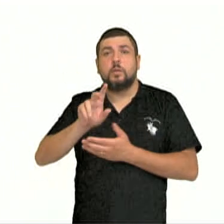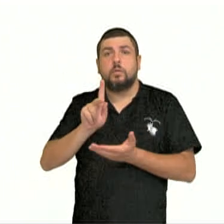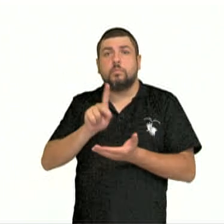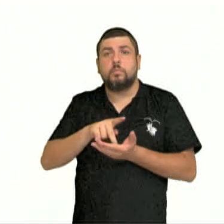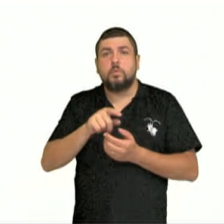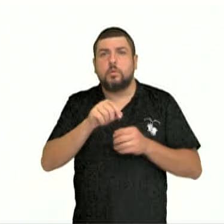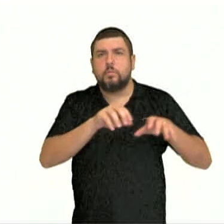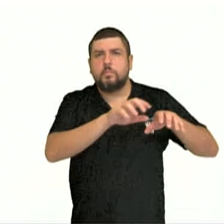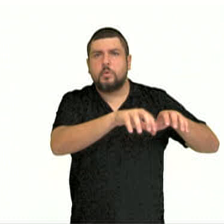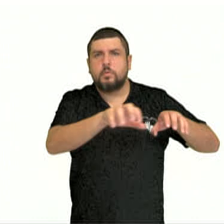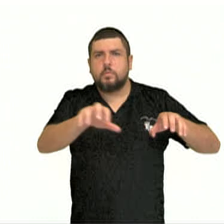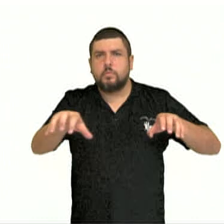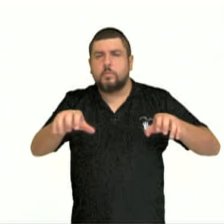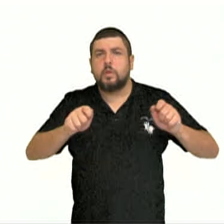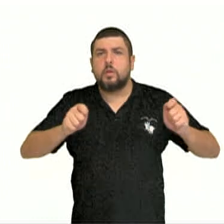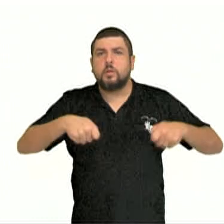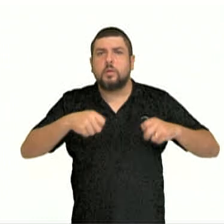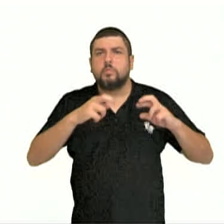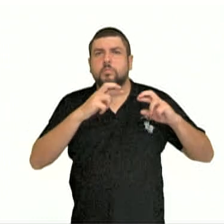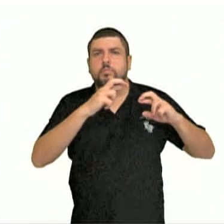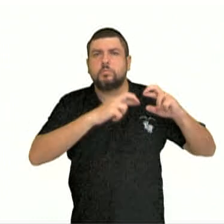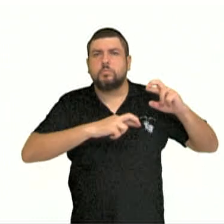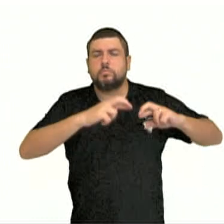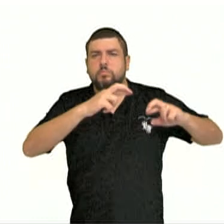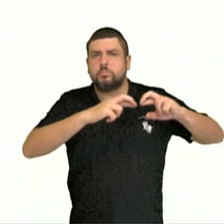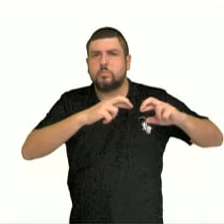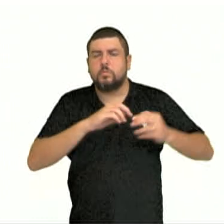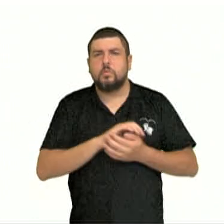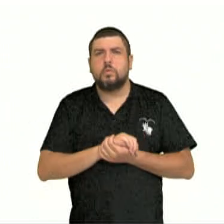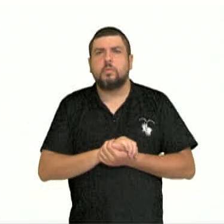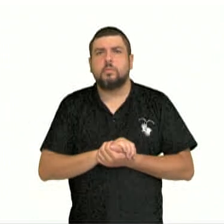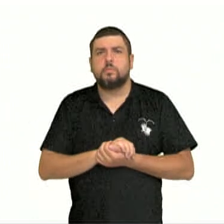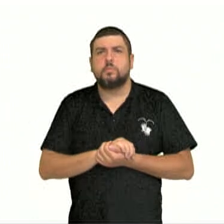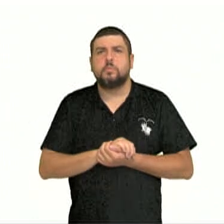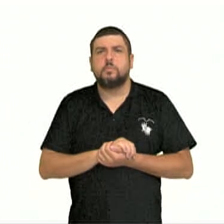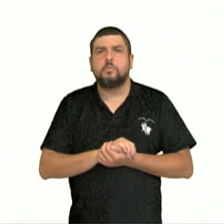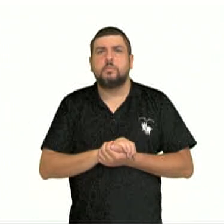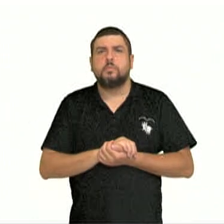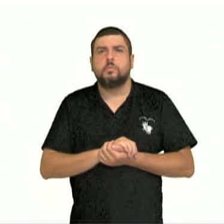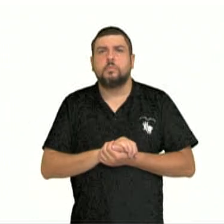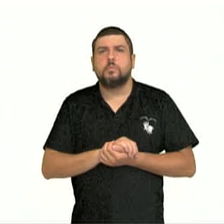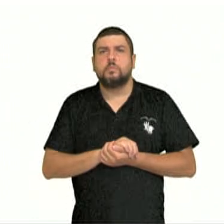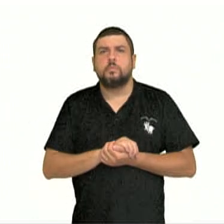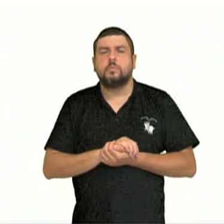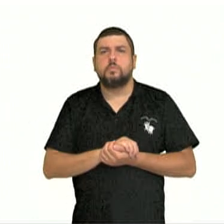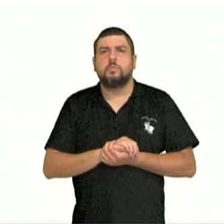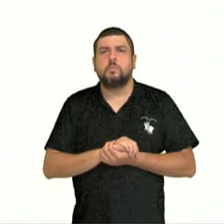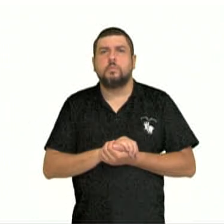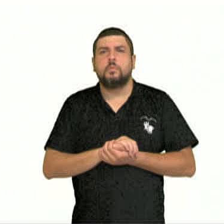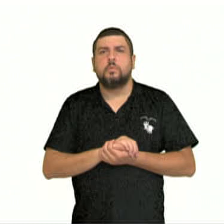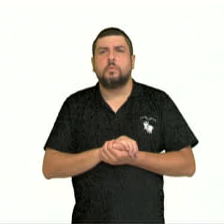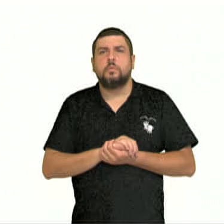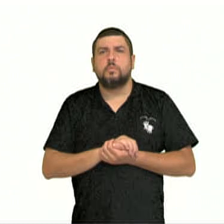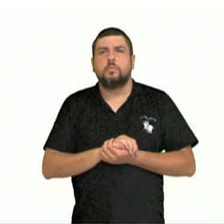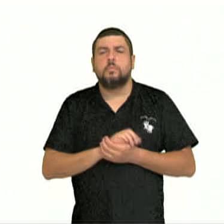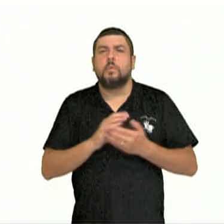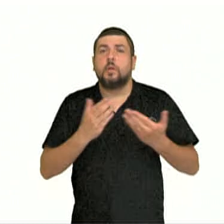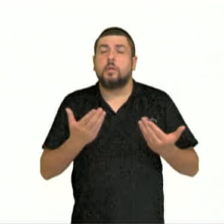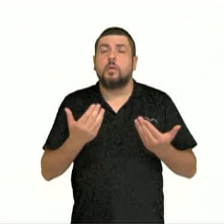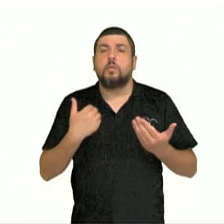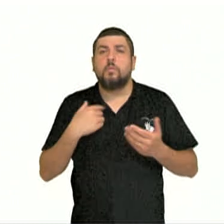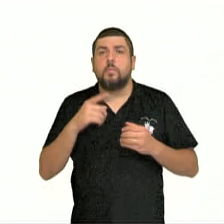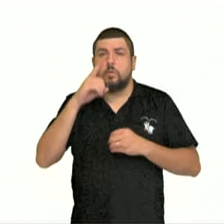pela sociologia. Né, cumprindo, quais seriam essas funções propriamente ditas? E para isso, ele utilizava